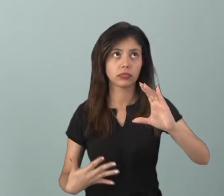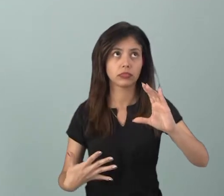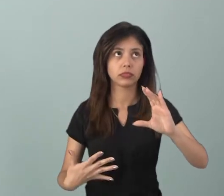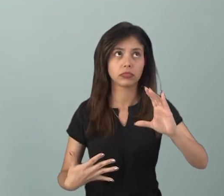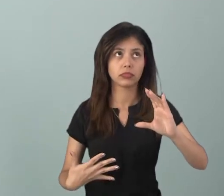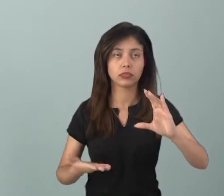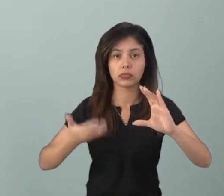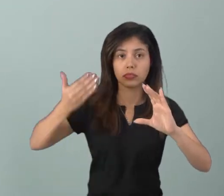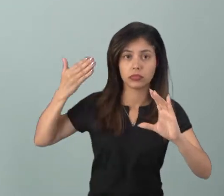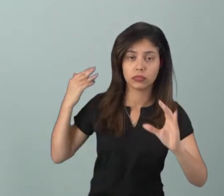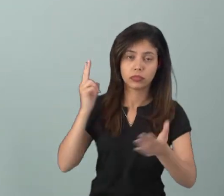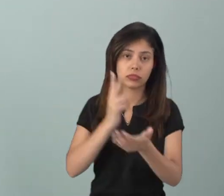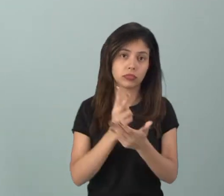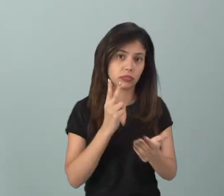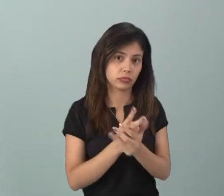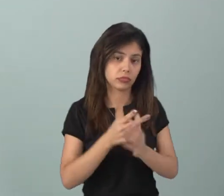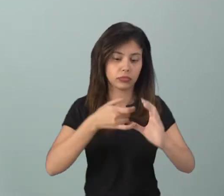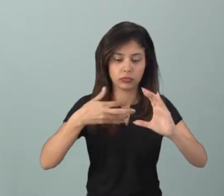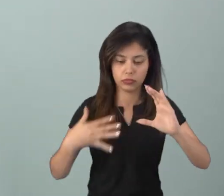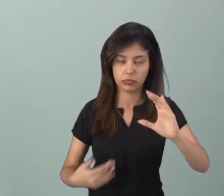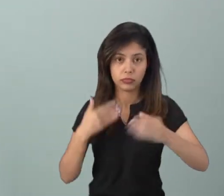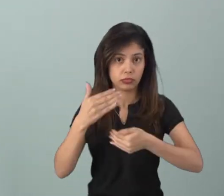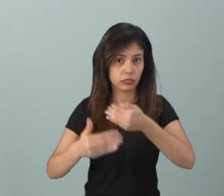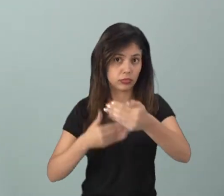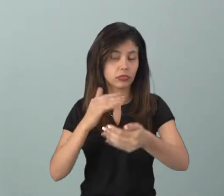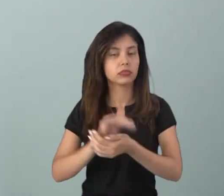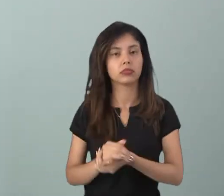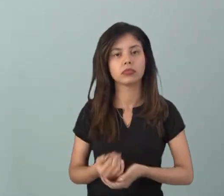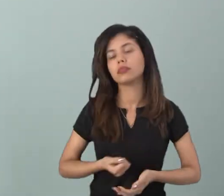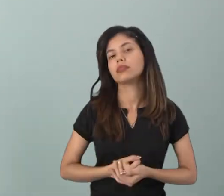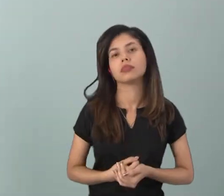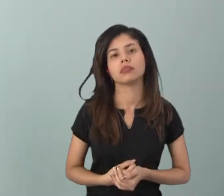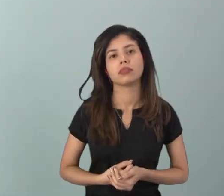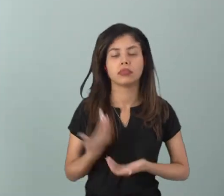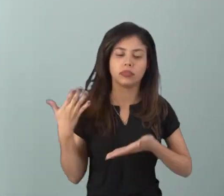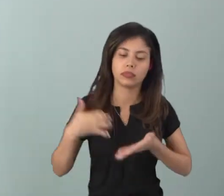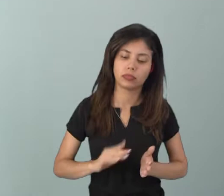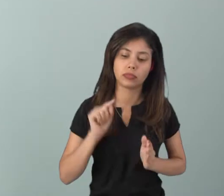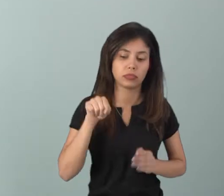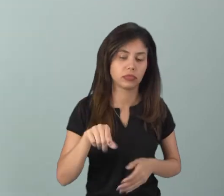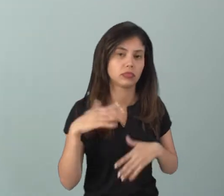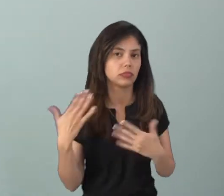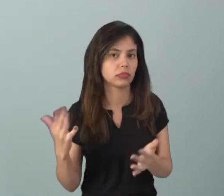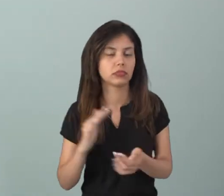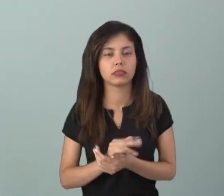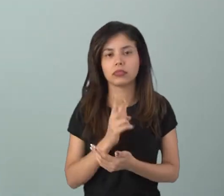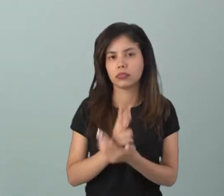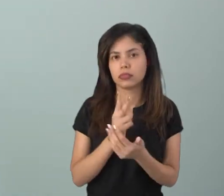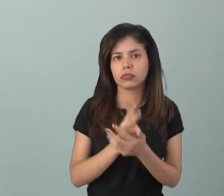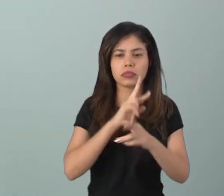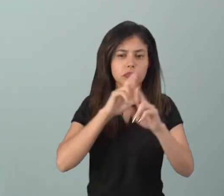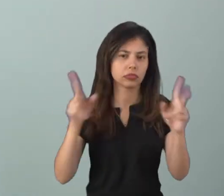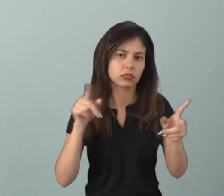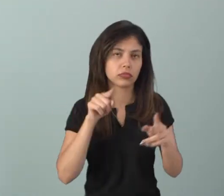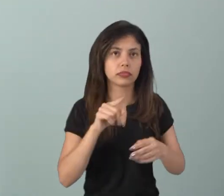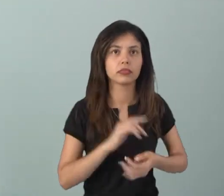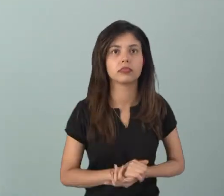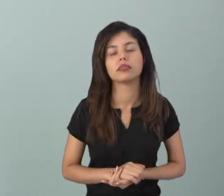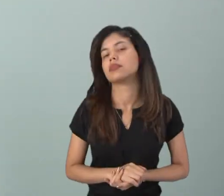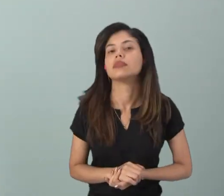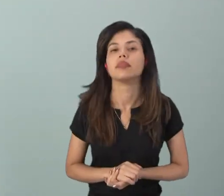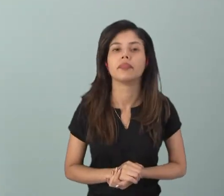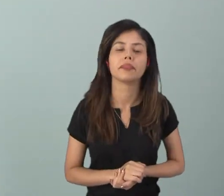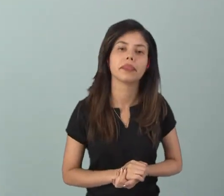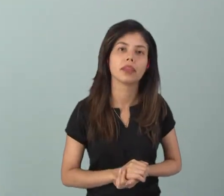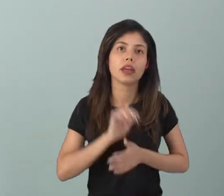o indivíduo anterior da mesma espécie realizou o processo de reprodução e deu origem a ela, tá? Então existe essa diferença aí.